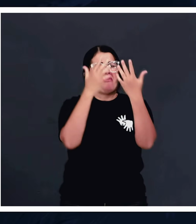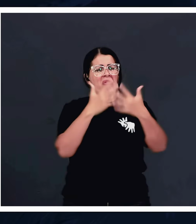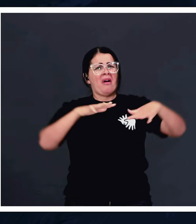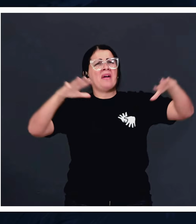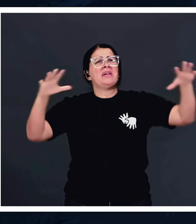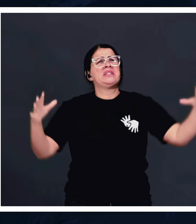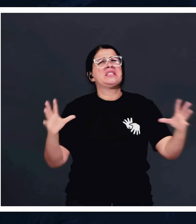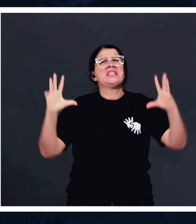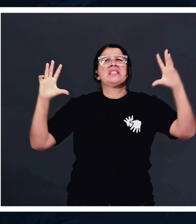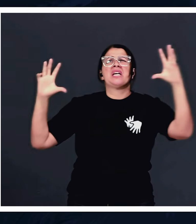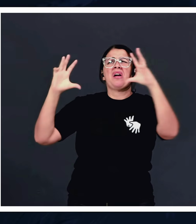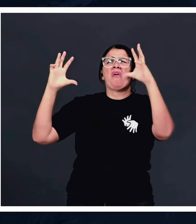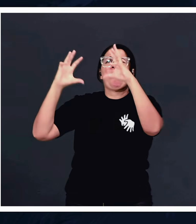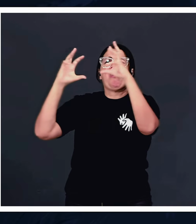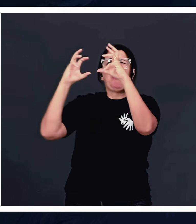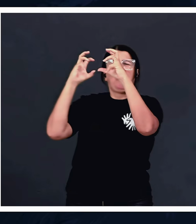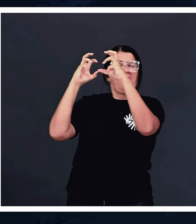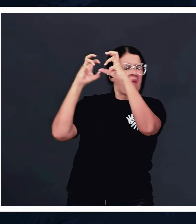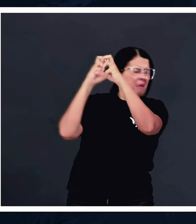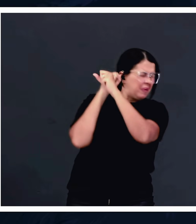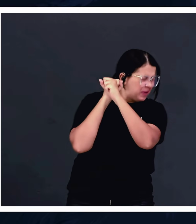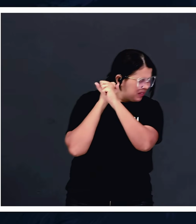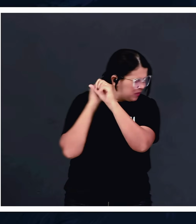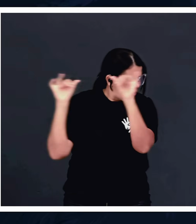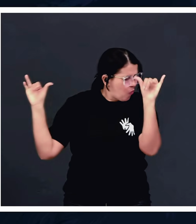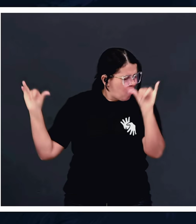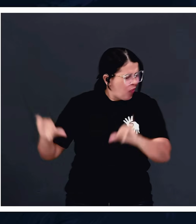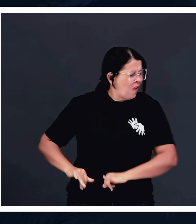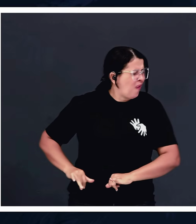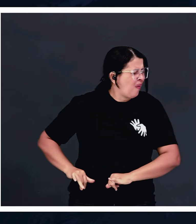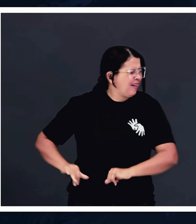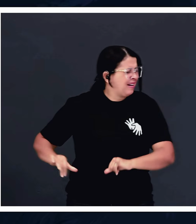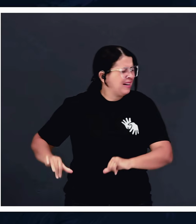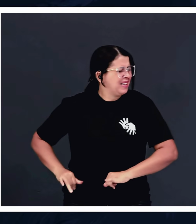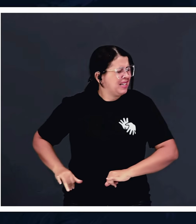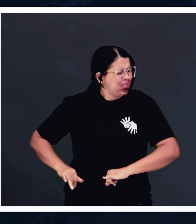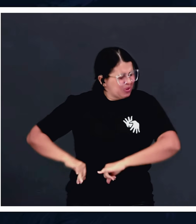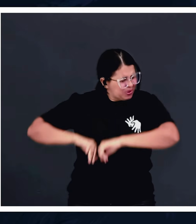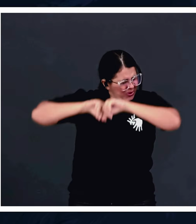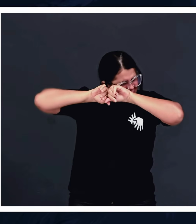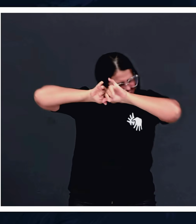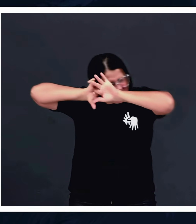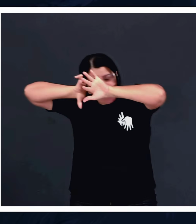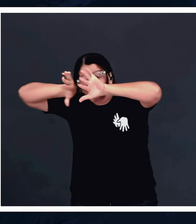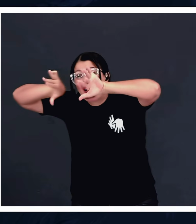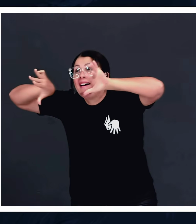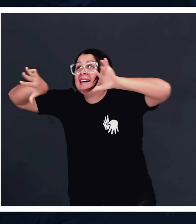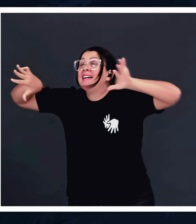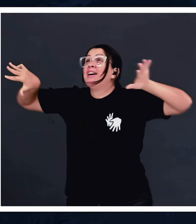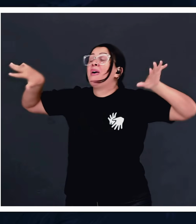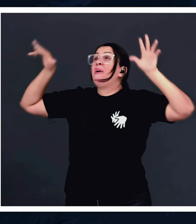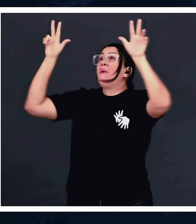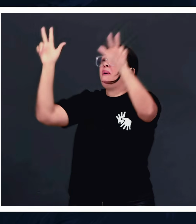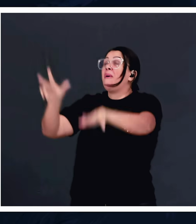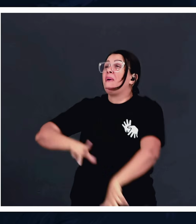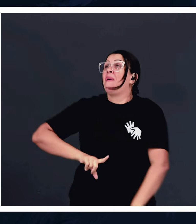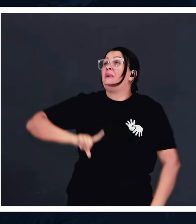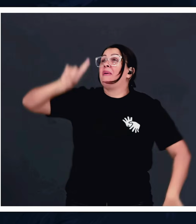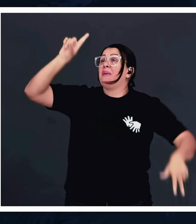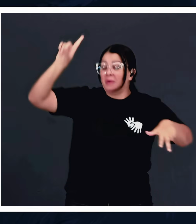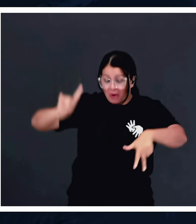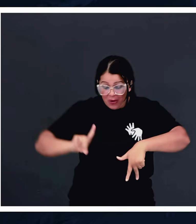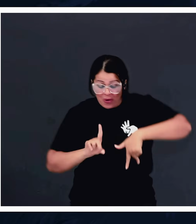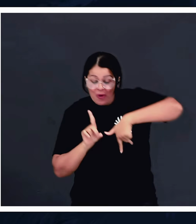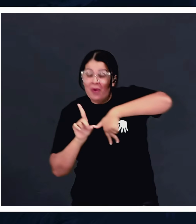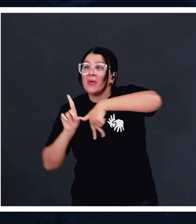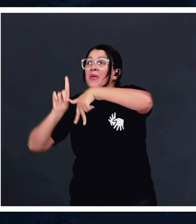Nós confiamos em Ti, Senhor. Sabemos que o Senhor está no controle de todas as coisas. E até aqui